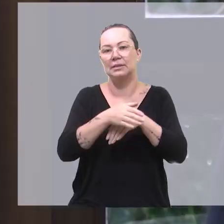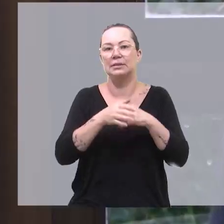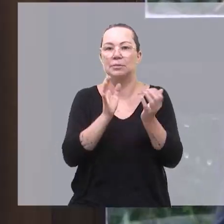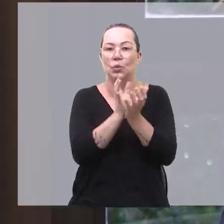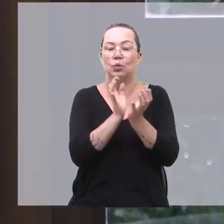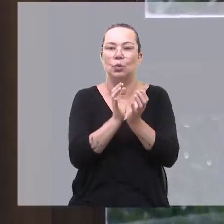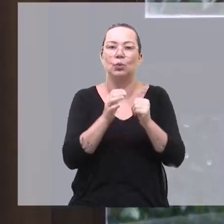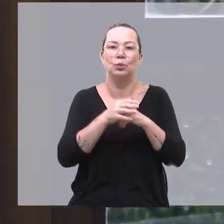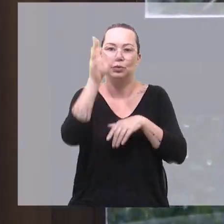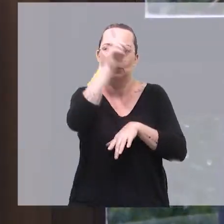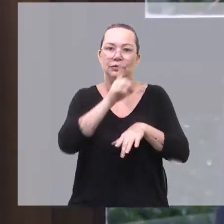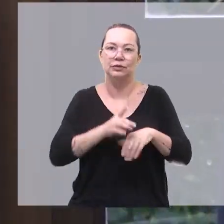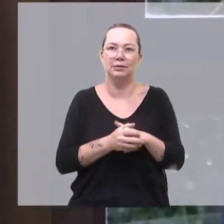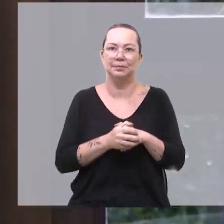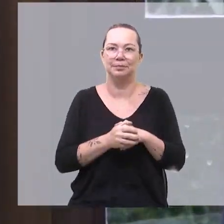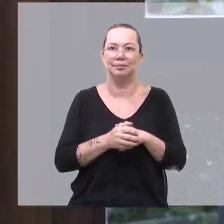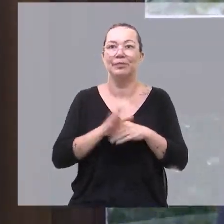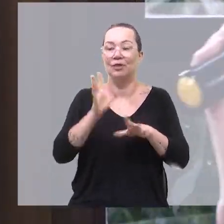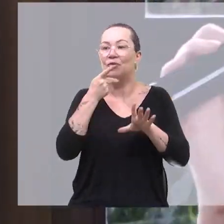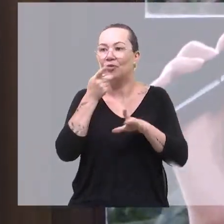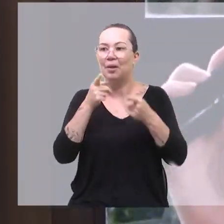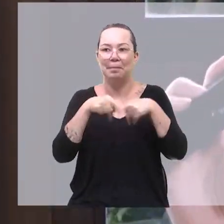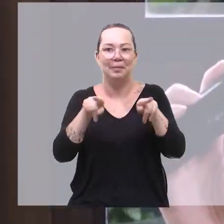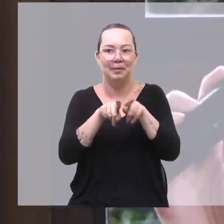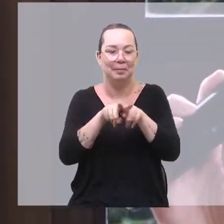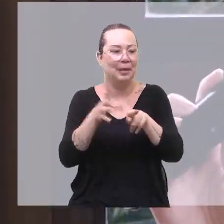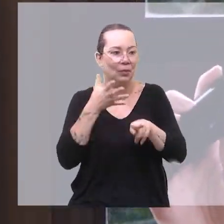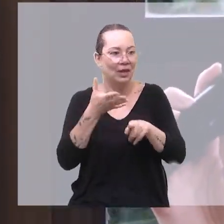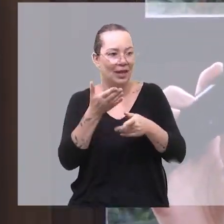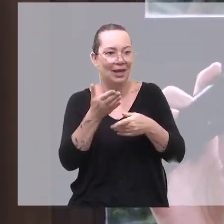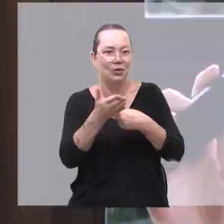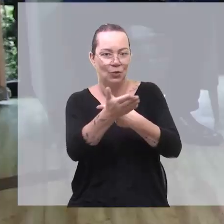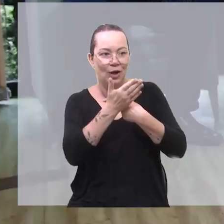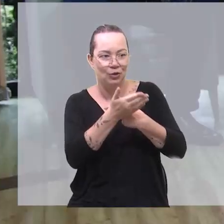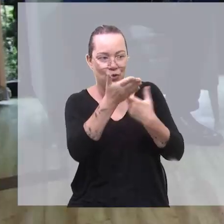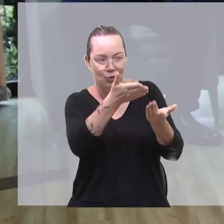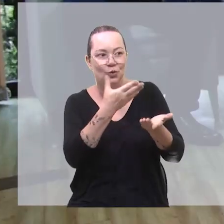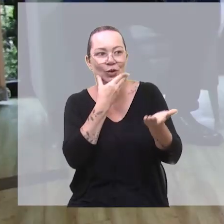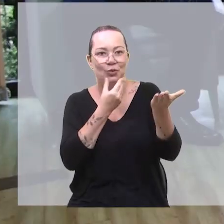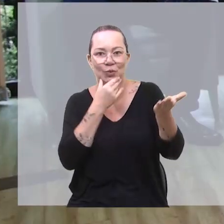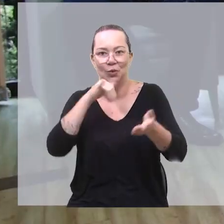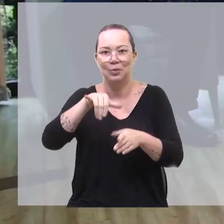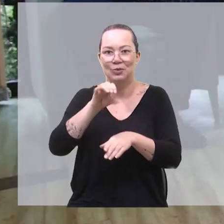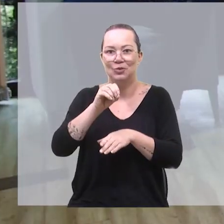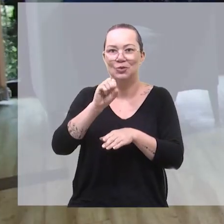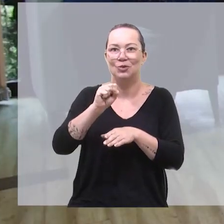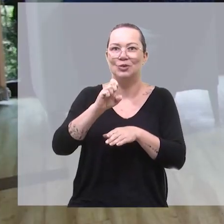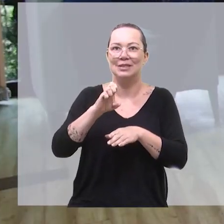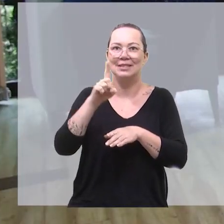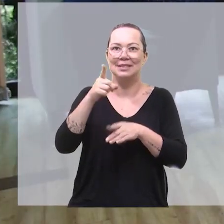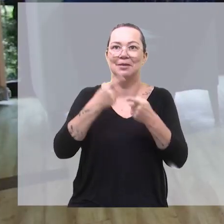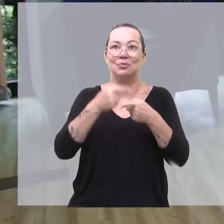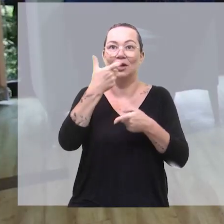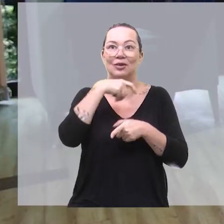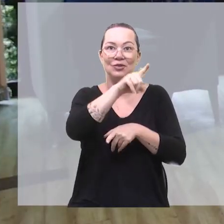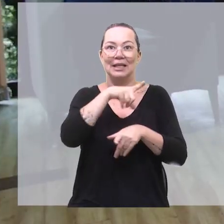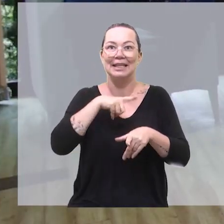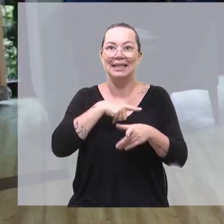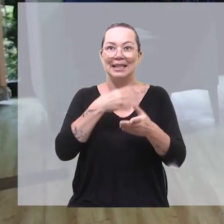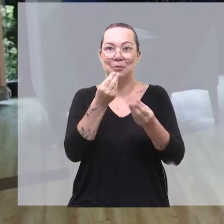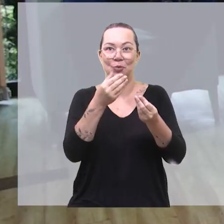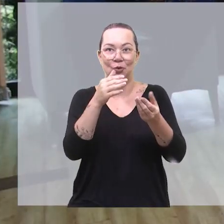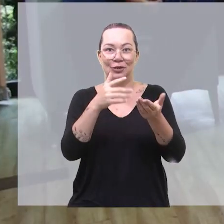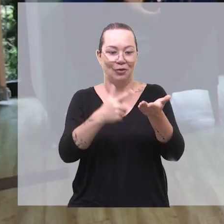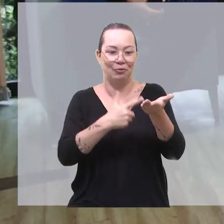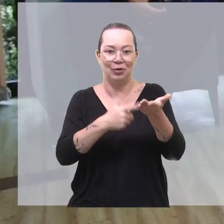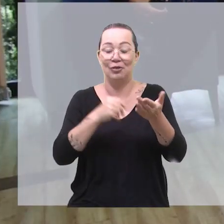enquadramento. Vou começar falando, mas já vou pedir ajuda aqui também para o seu José, né? Para me auxiliar, porque eu acho que ele está aí bem munido